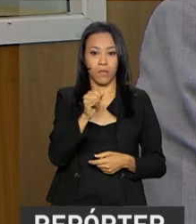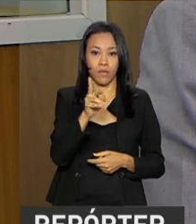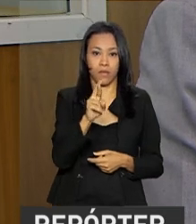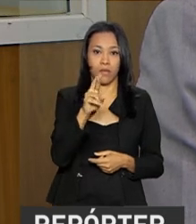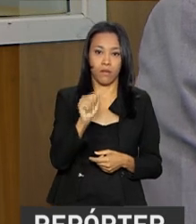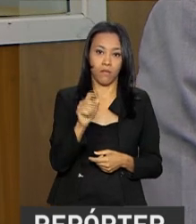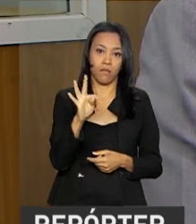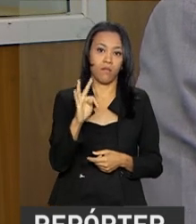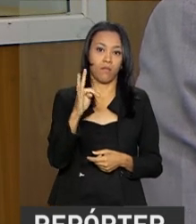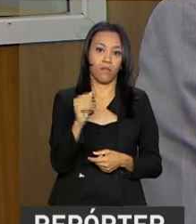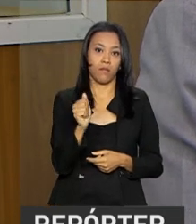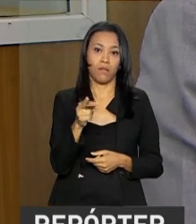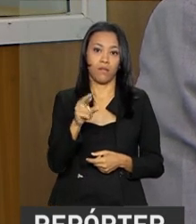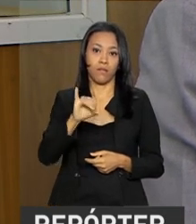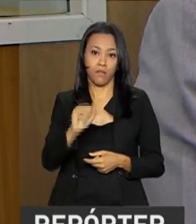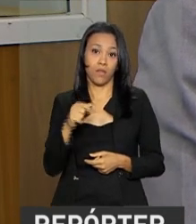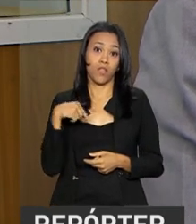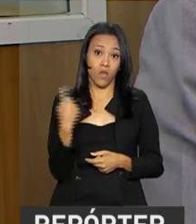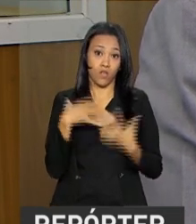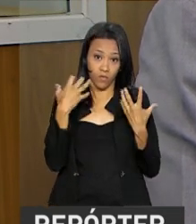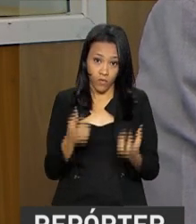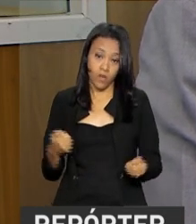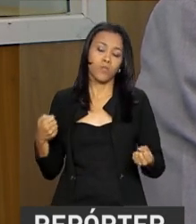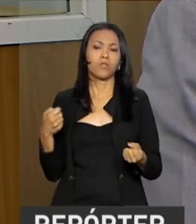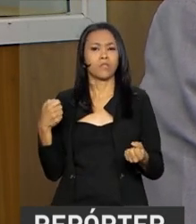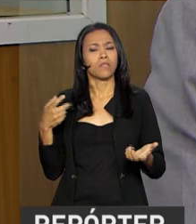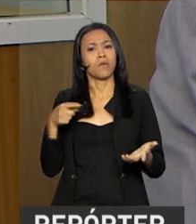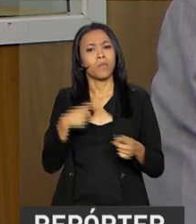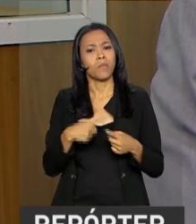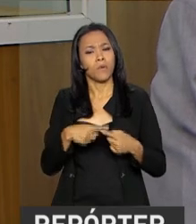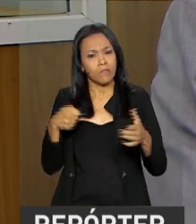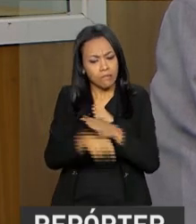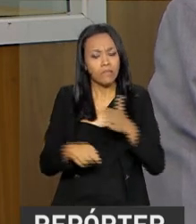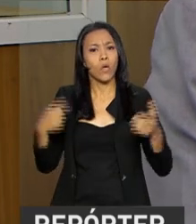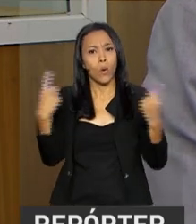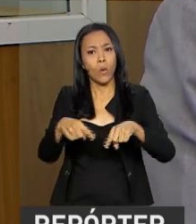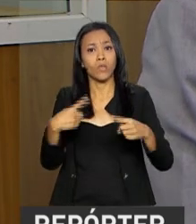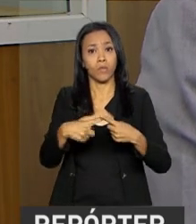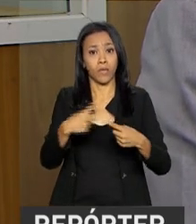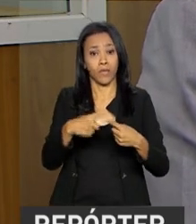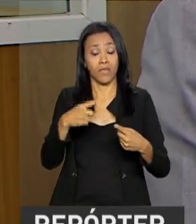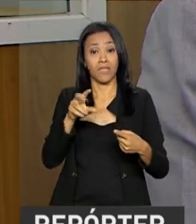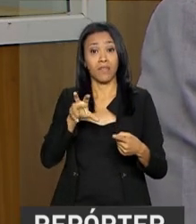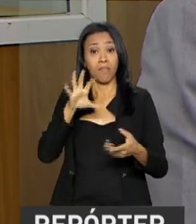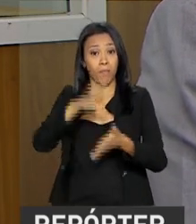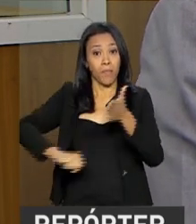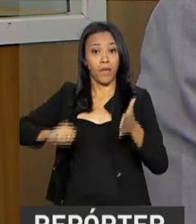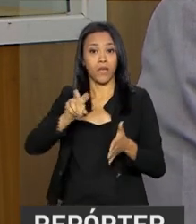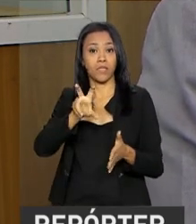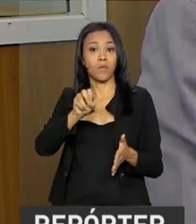implacáveis nessa luta porque a pirataria ela drena 50% das receitas